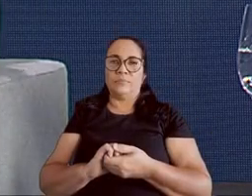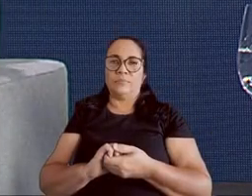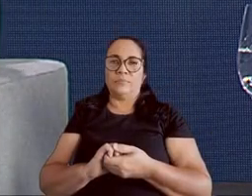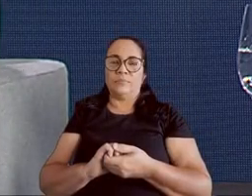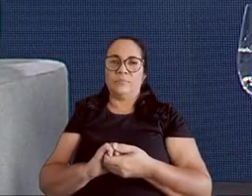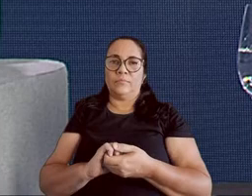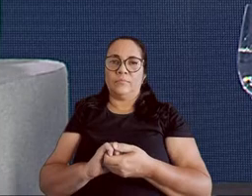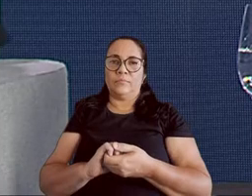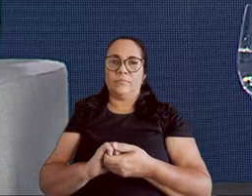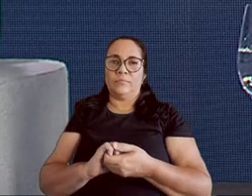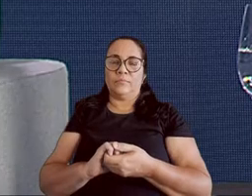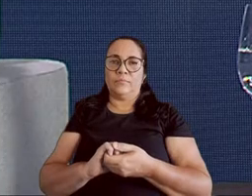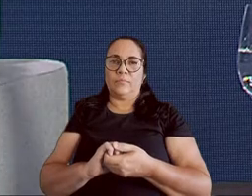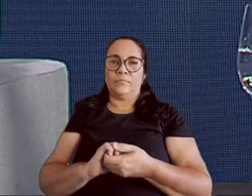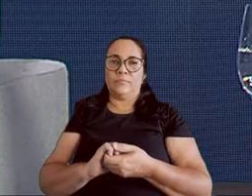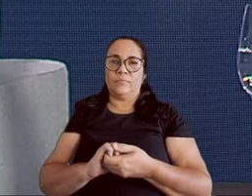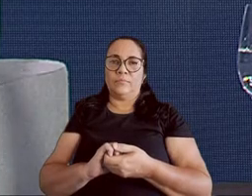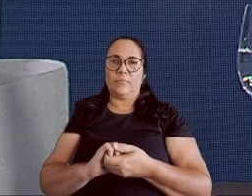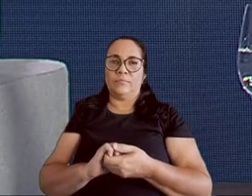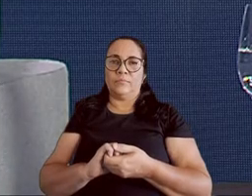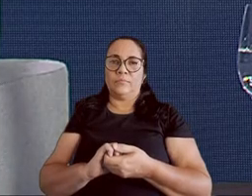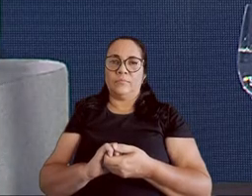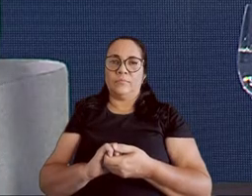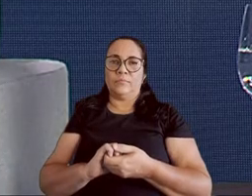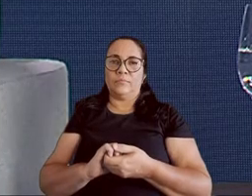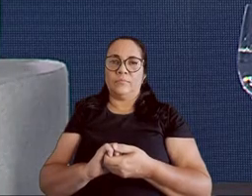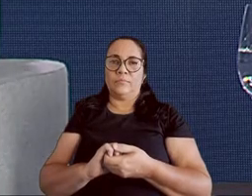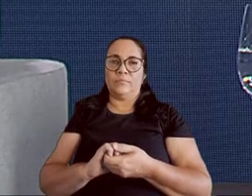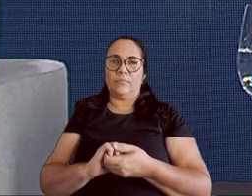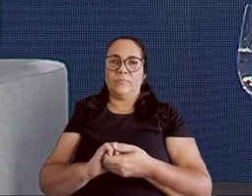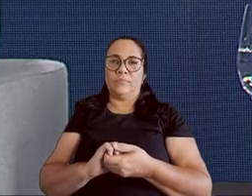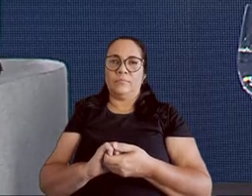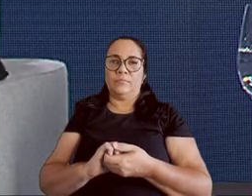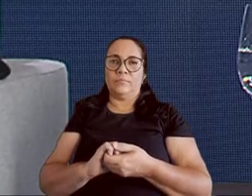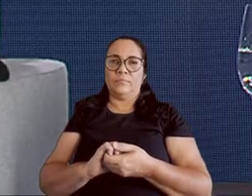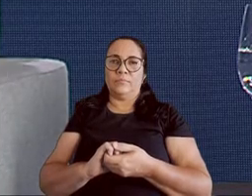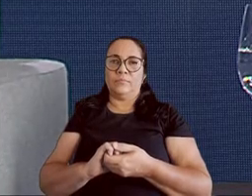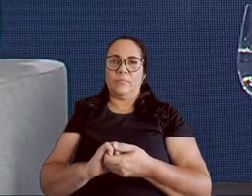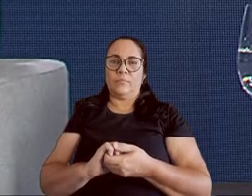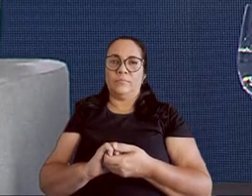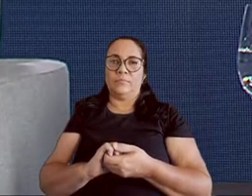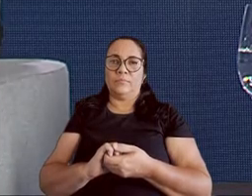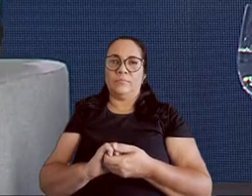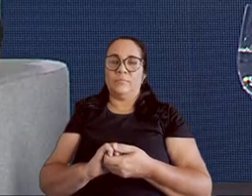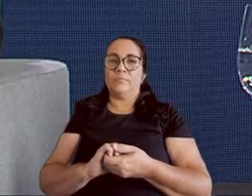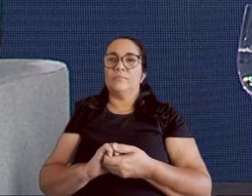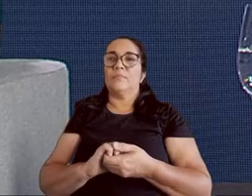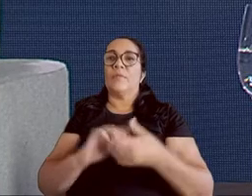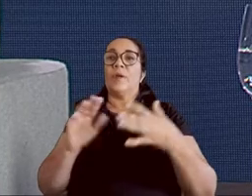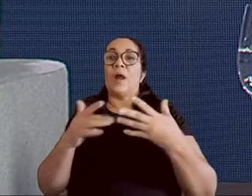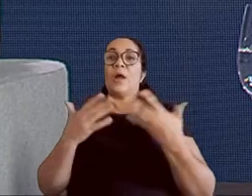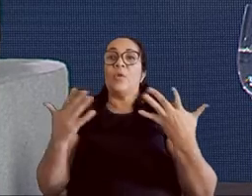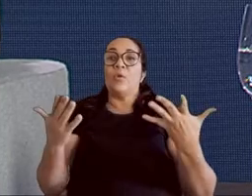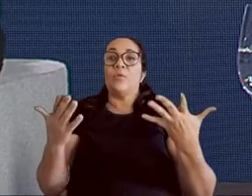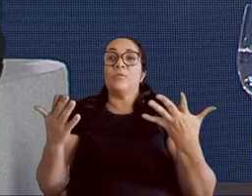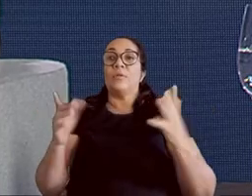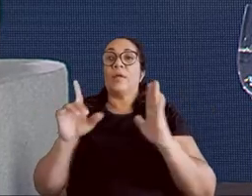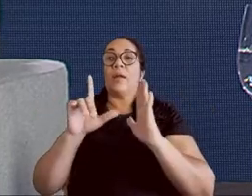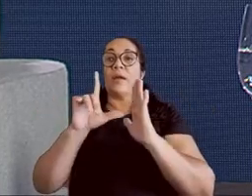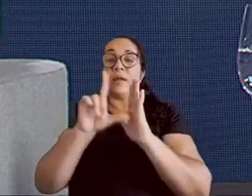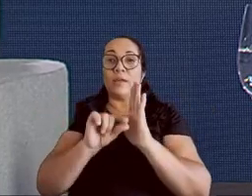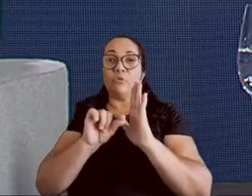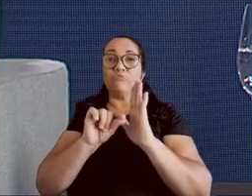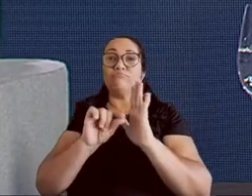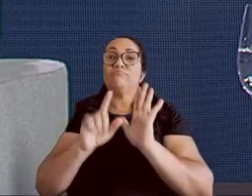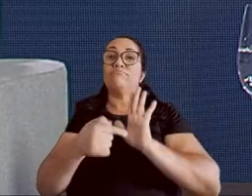vários dias negociações com preço que foi mudando ao longo do tempo ele caiu ele subiu mostrando que